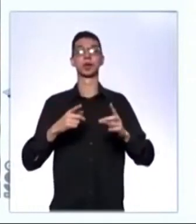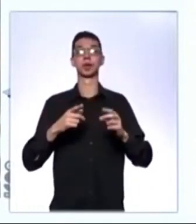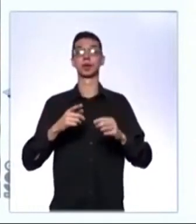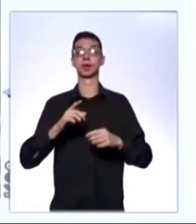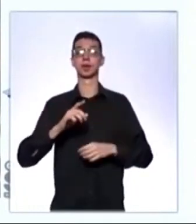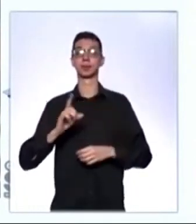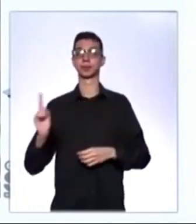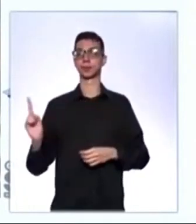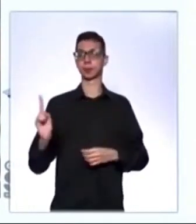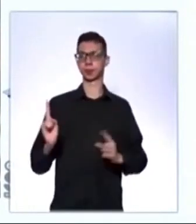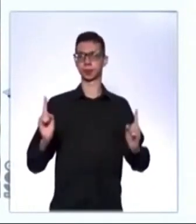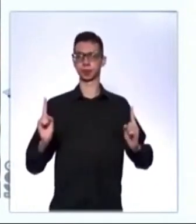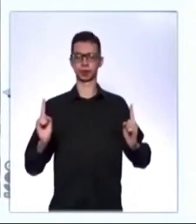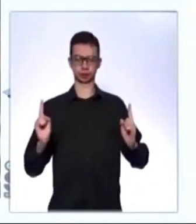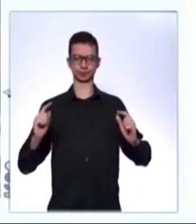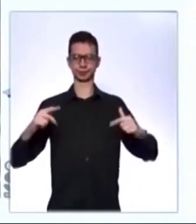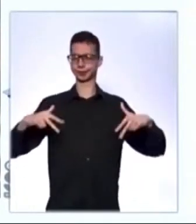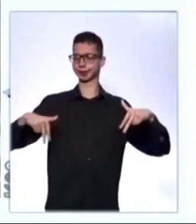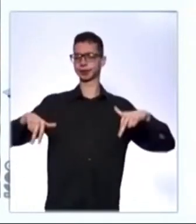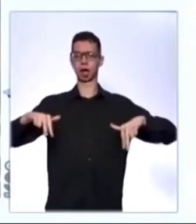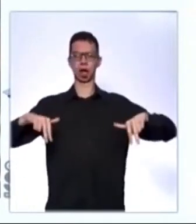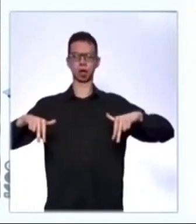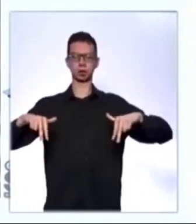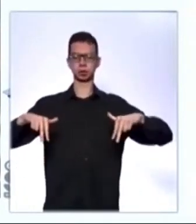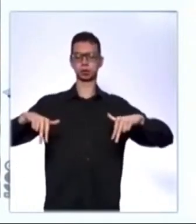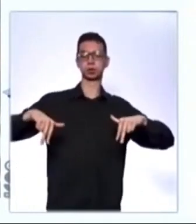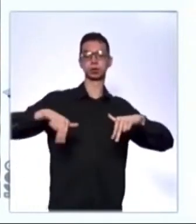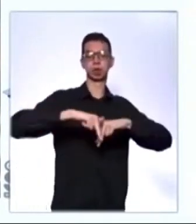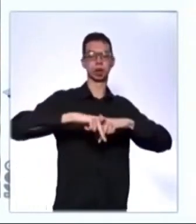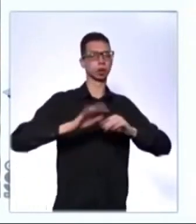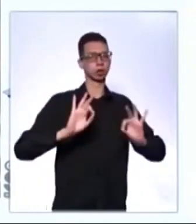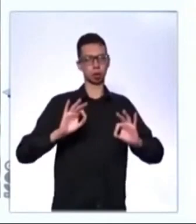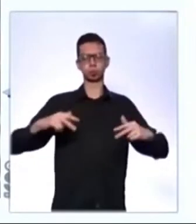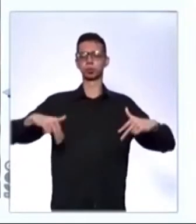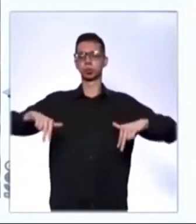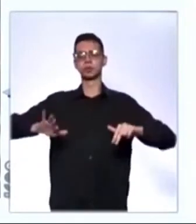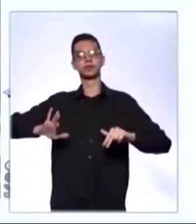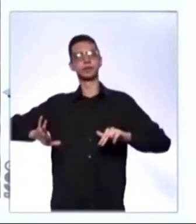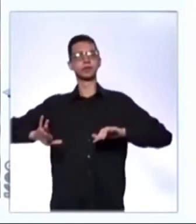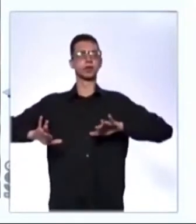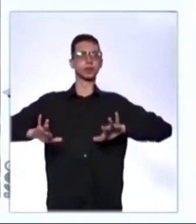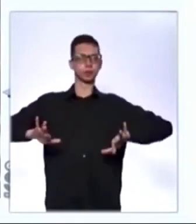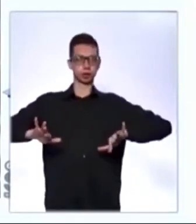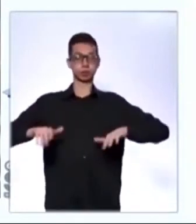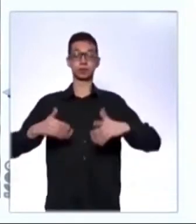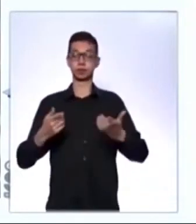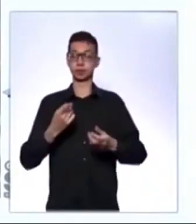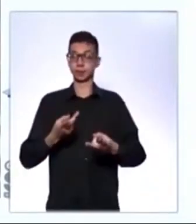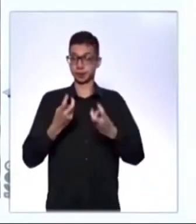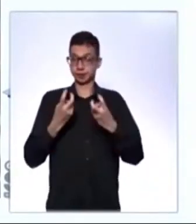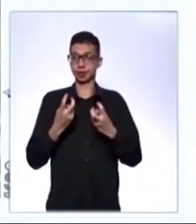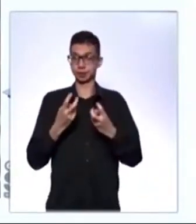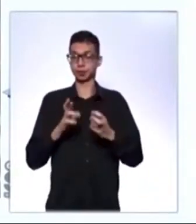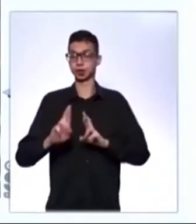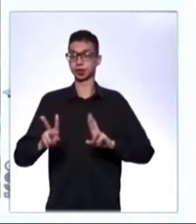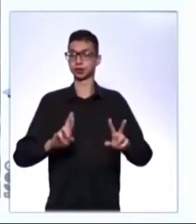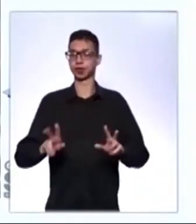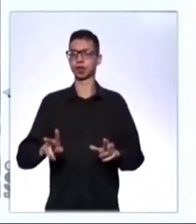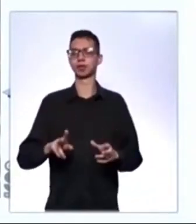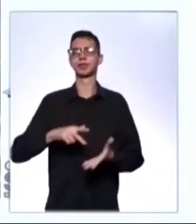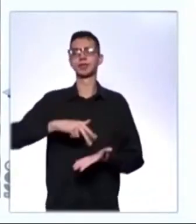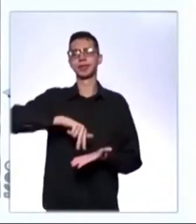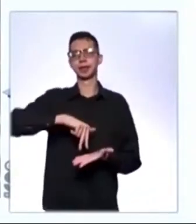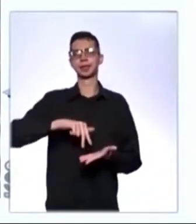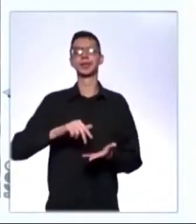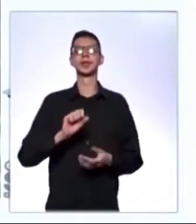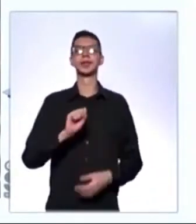espaço sem invadir o espaço do outro. Então você vê que são dois tipos de dança completamente diferentes. Tem a clássica e tem a de improvisação. Em geral, né? Street